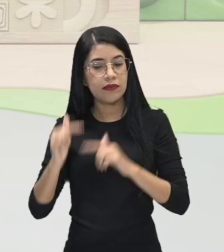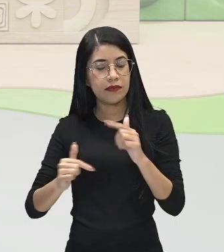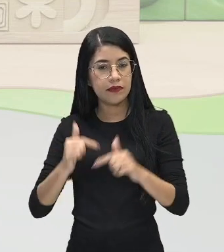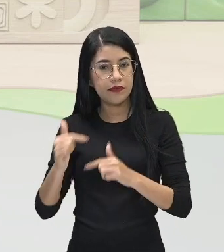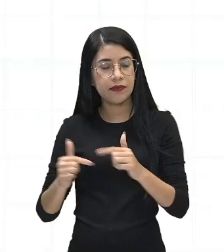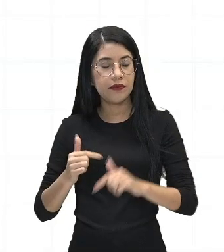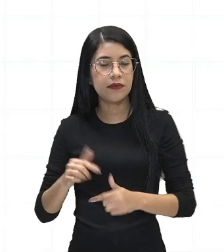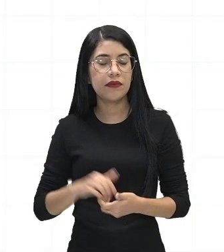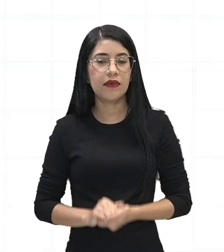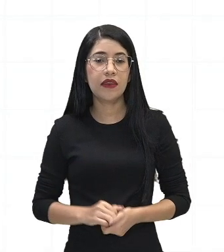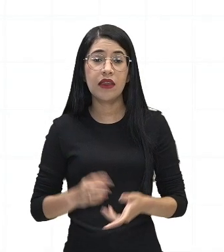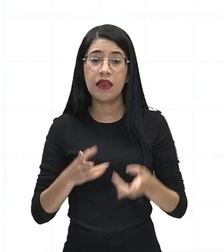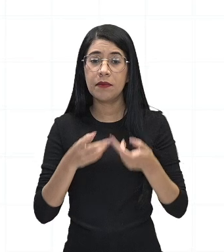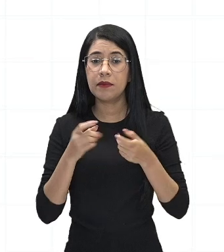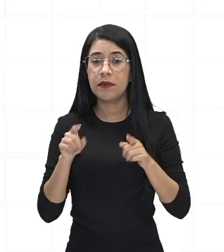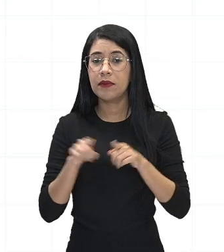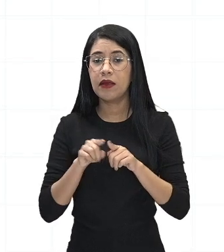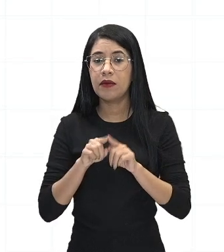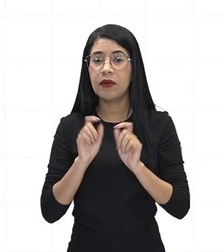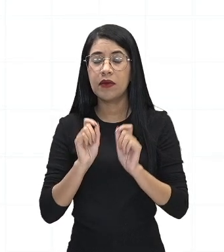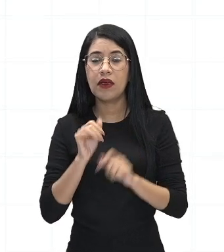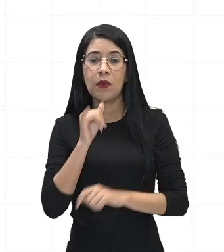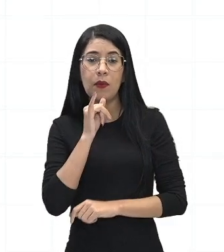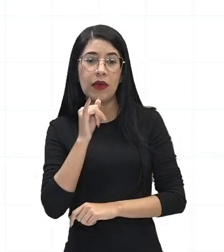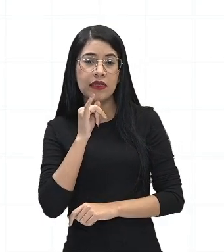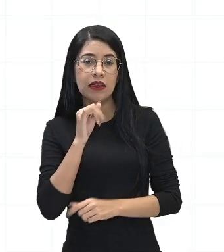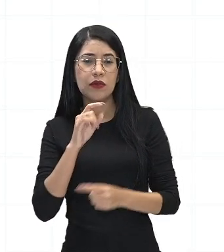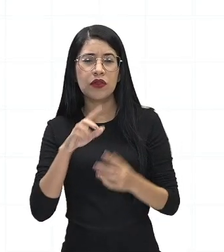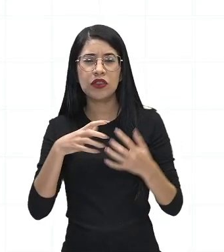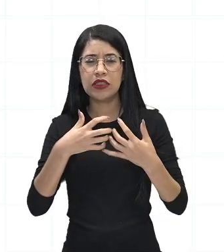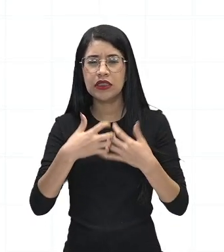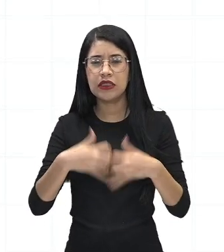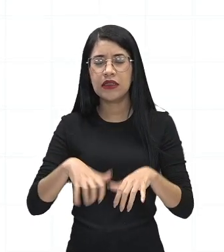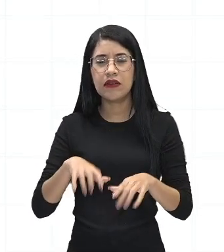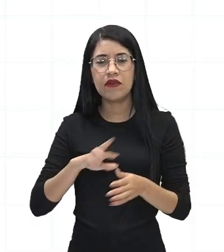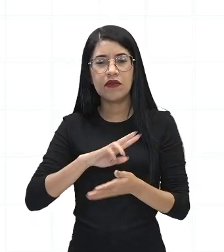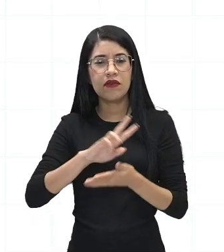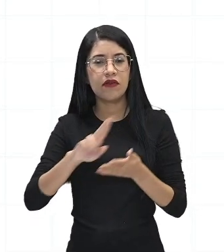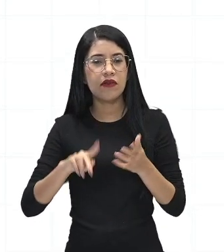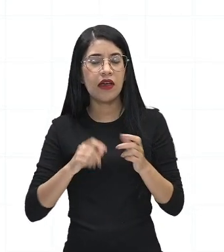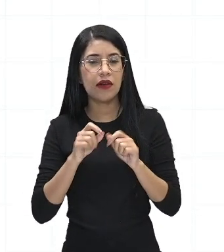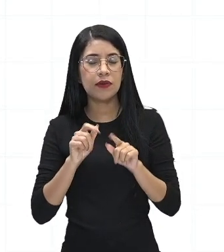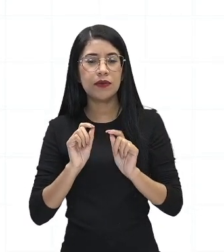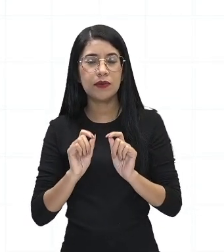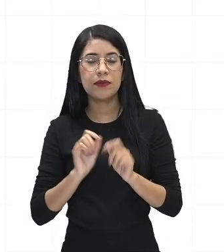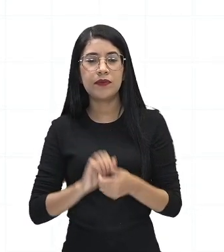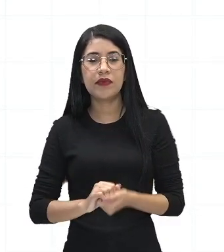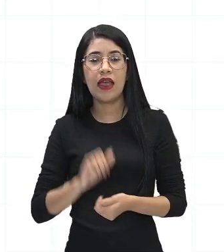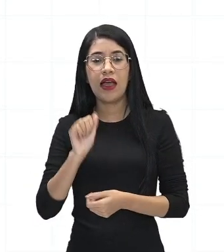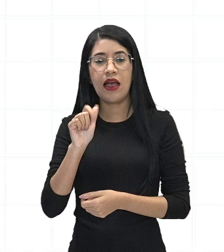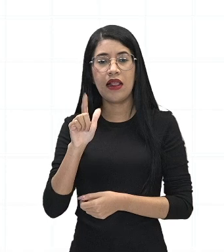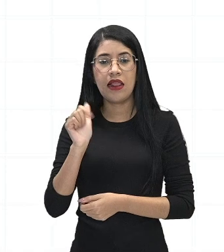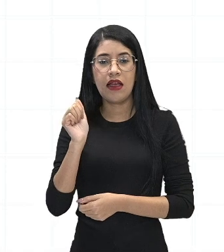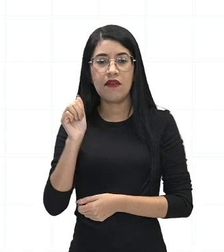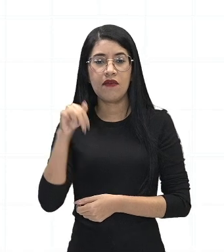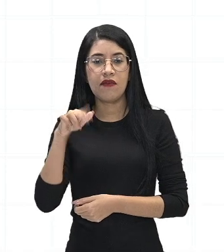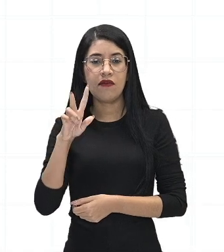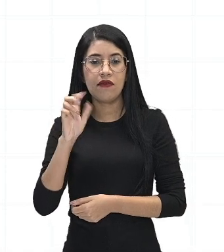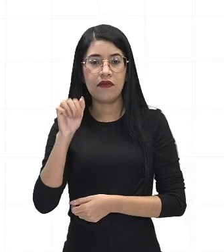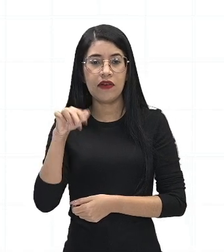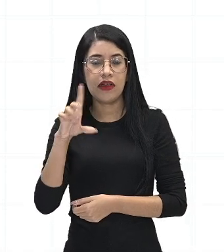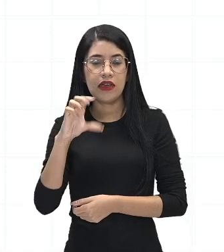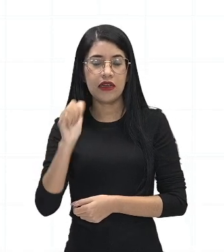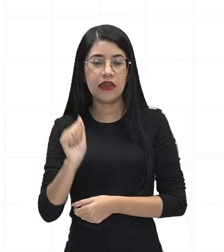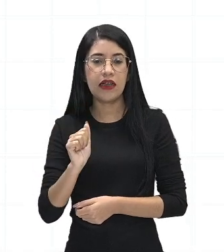gente observa também que são exemplos desse tipo de máquinas simples. A gente tem exemplos aí, a alavanca,